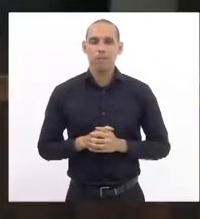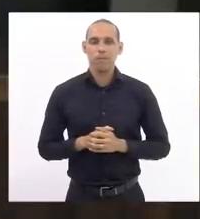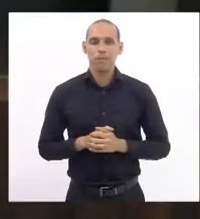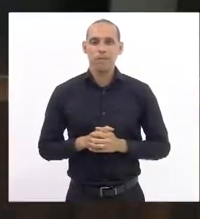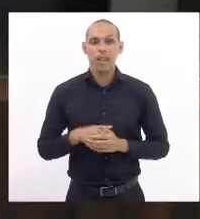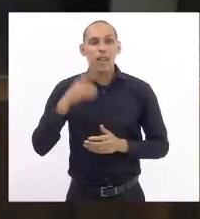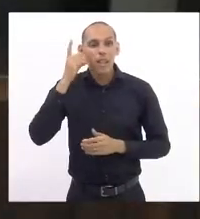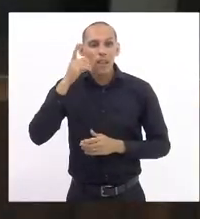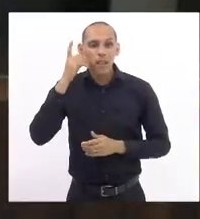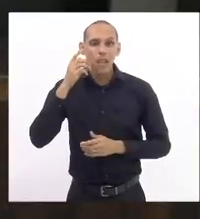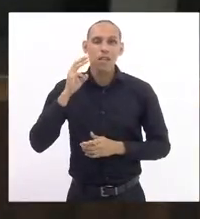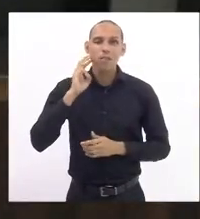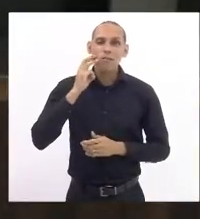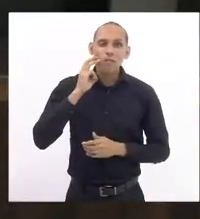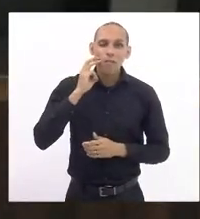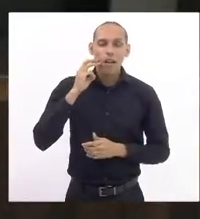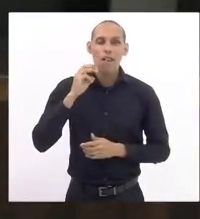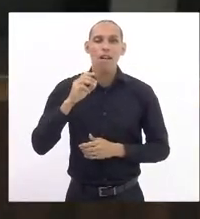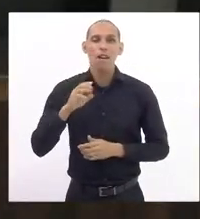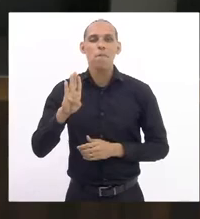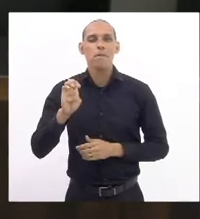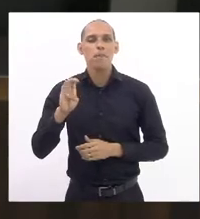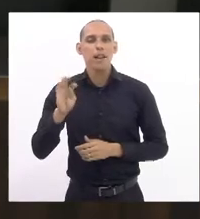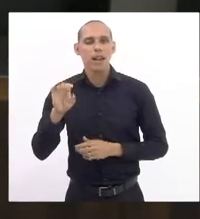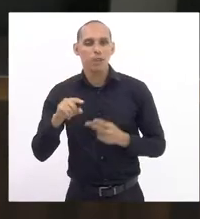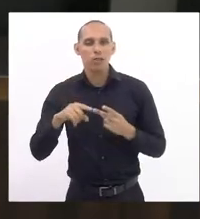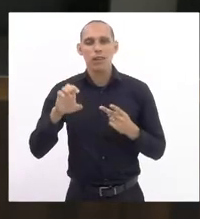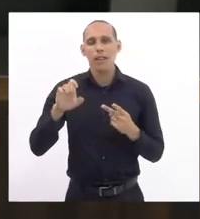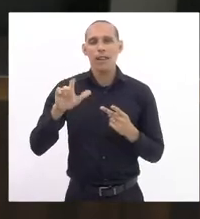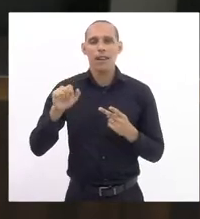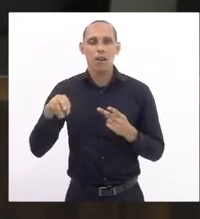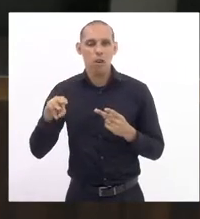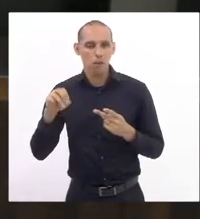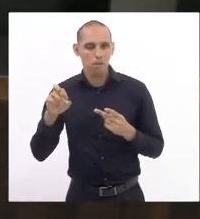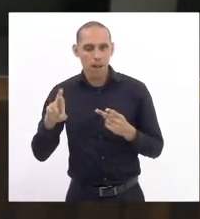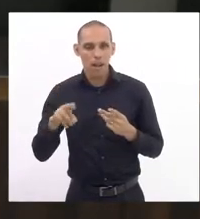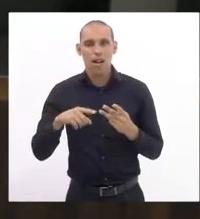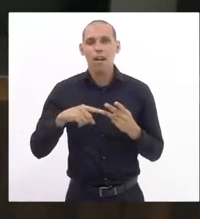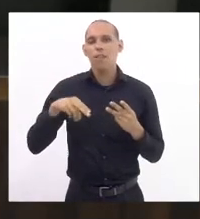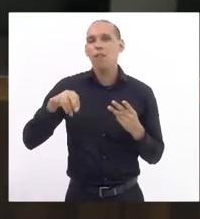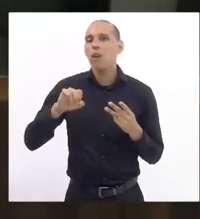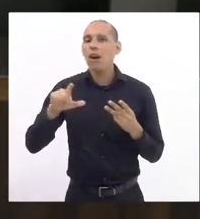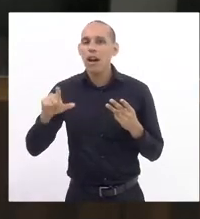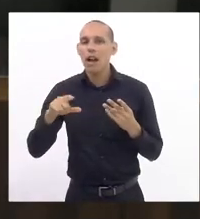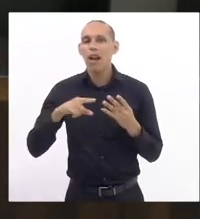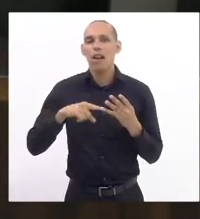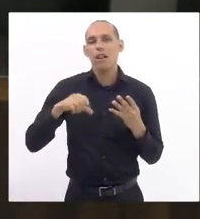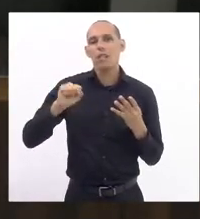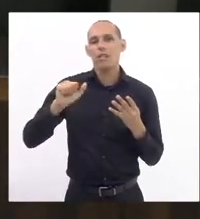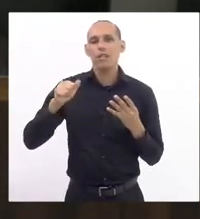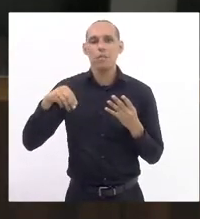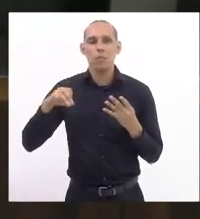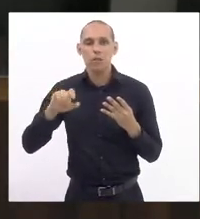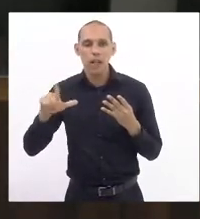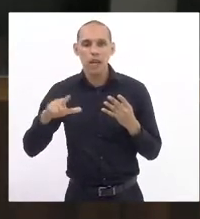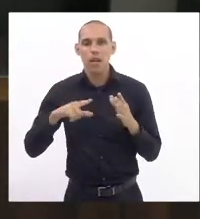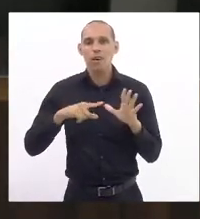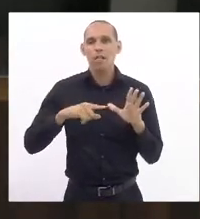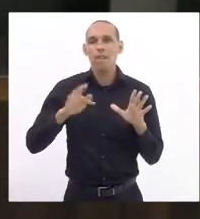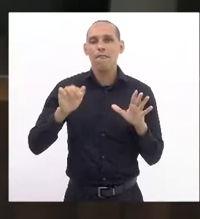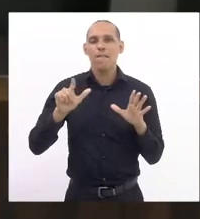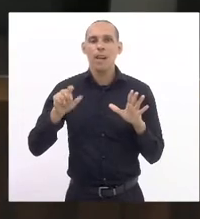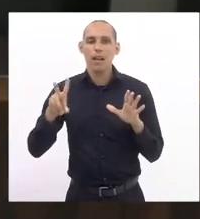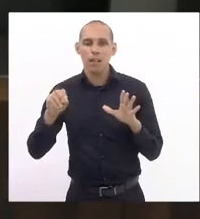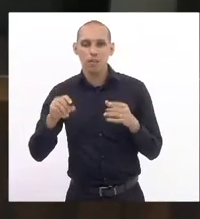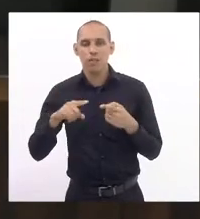Deputado Valdeque Carneiro, Bebeto Eliomar, Mônica Francisco, Noel de Carvalho, Flávio Serafim, Samuel Malafaia, Anderson Alexandre, Alana Passos, Átila